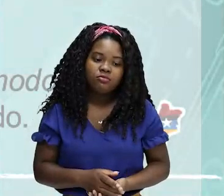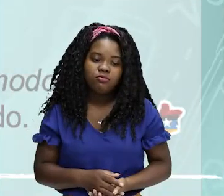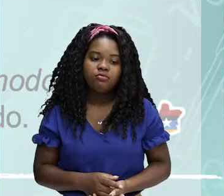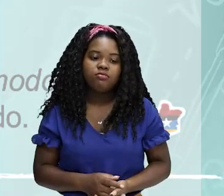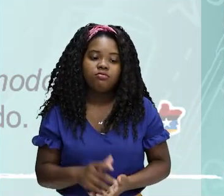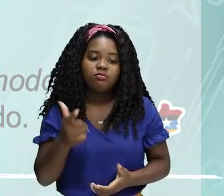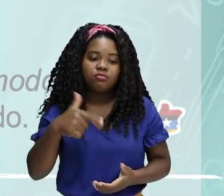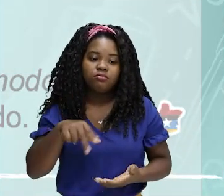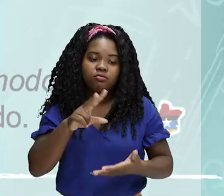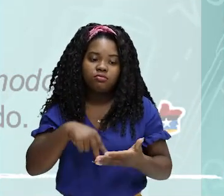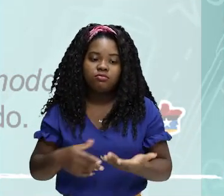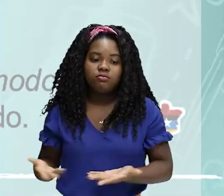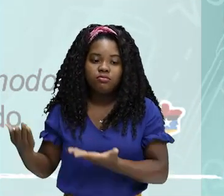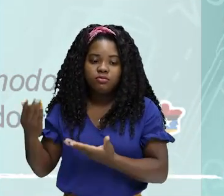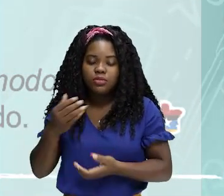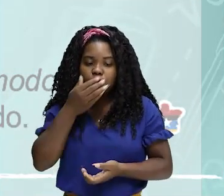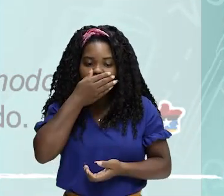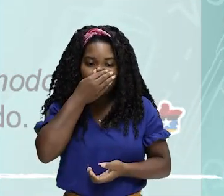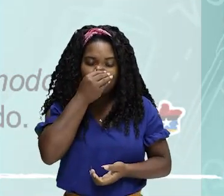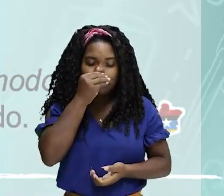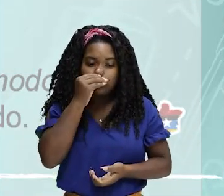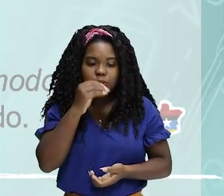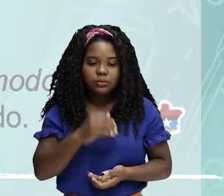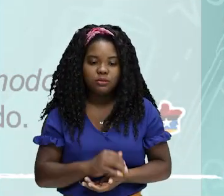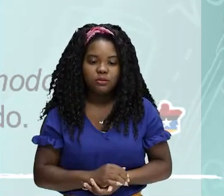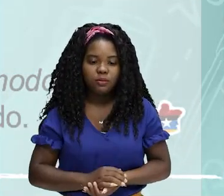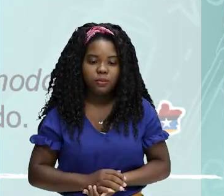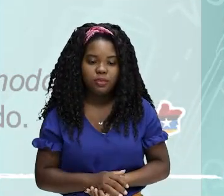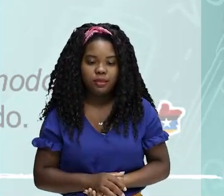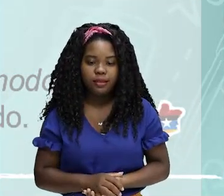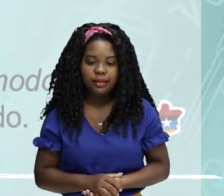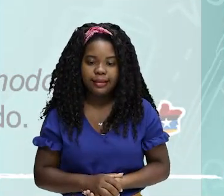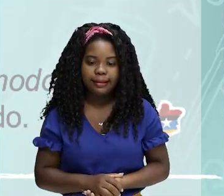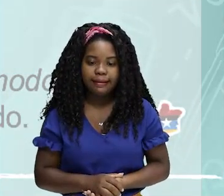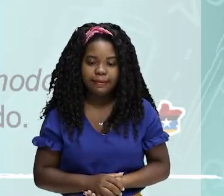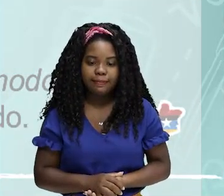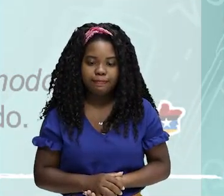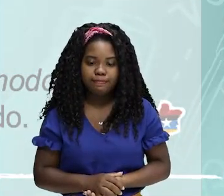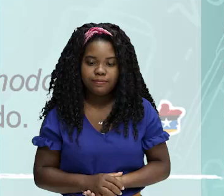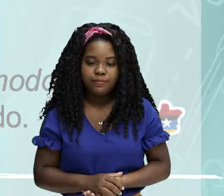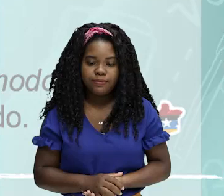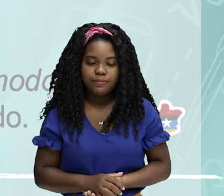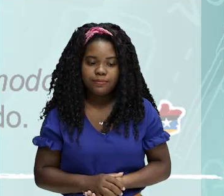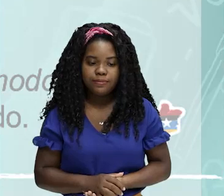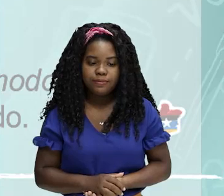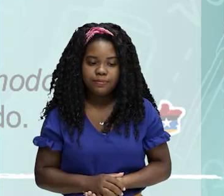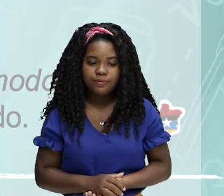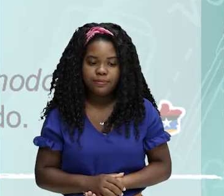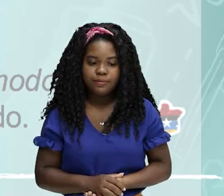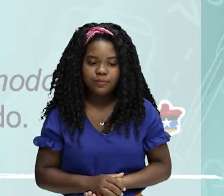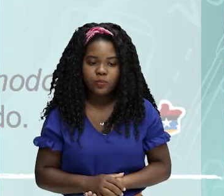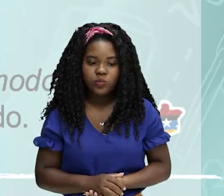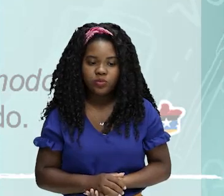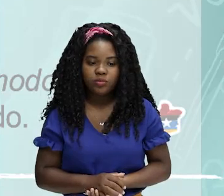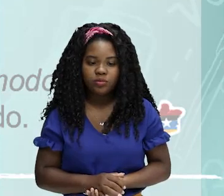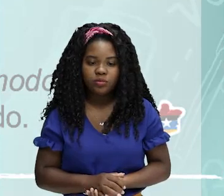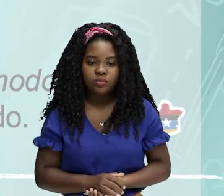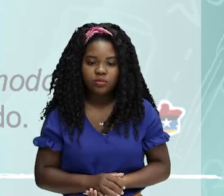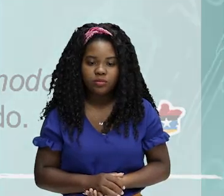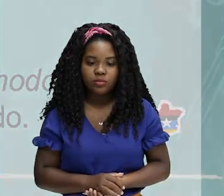minha intenção ofender-te ou ofender-lhe, não era minha intenção hablar-te